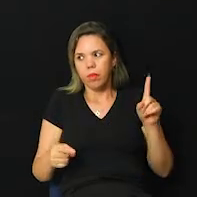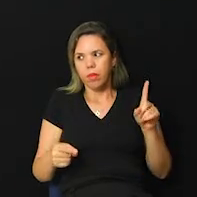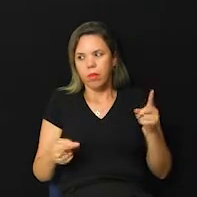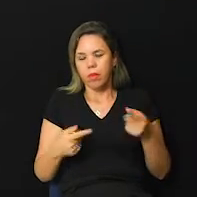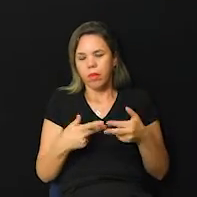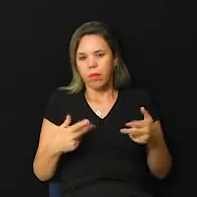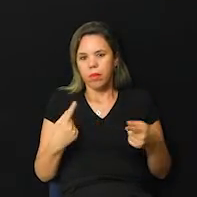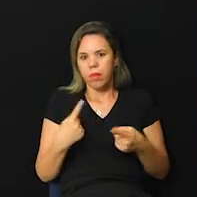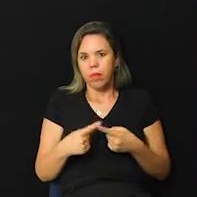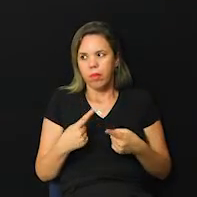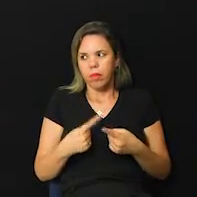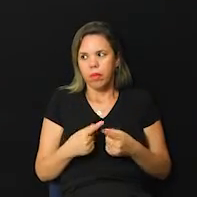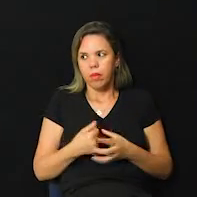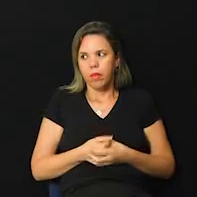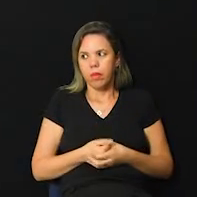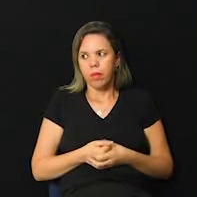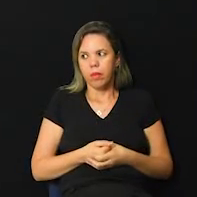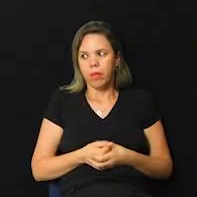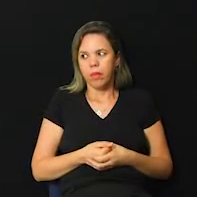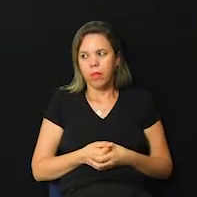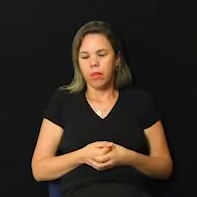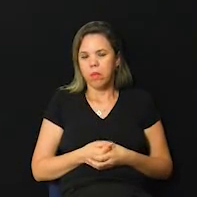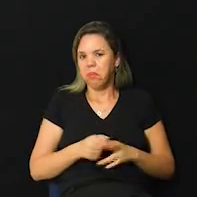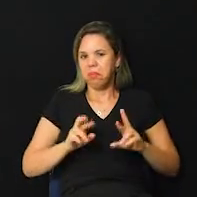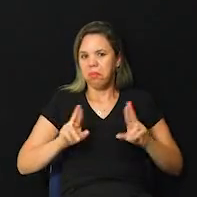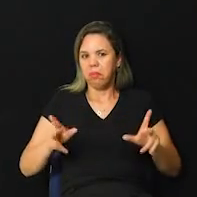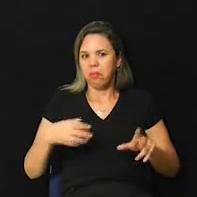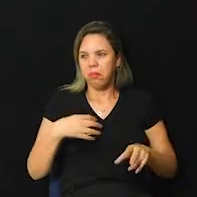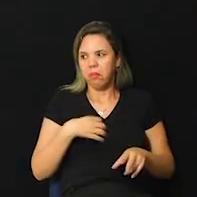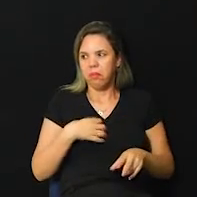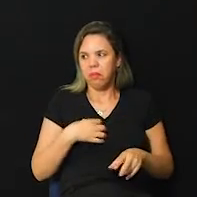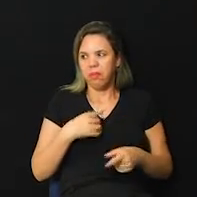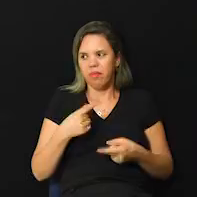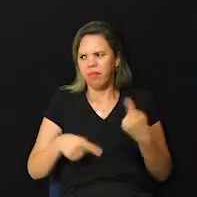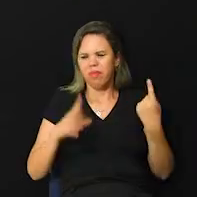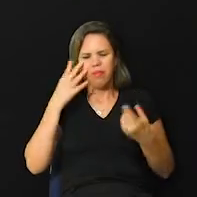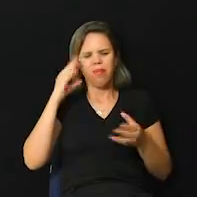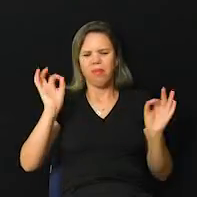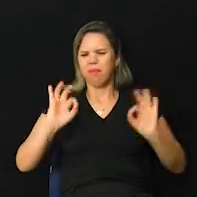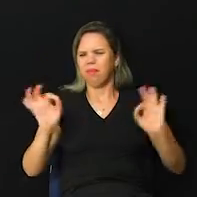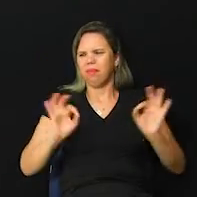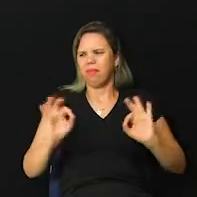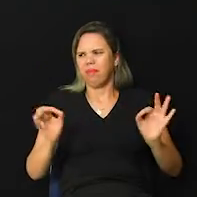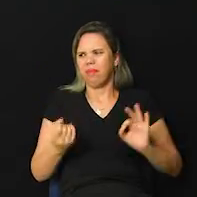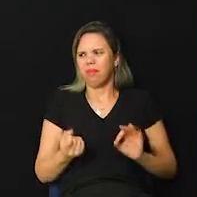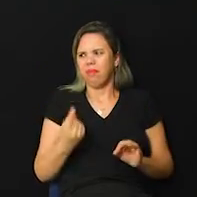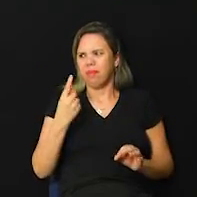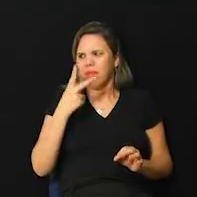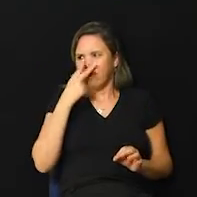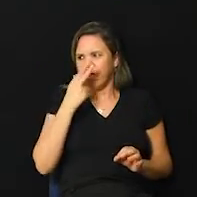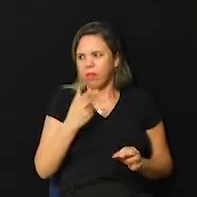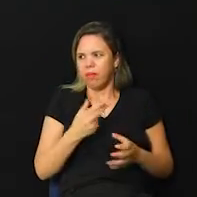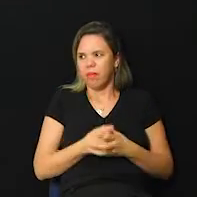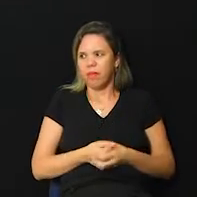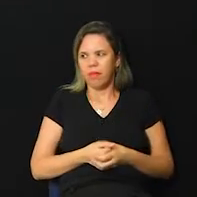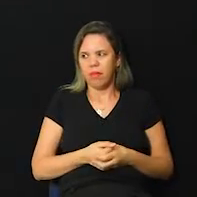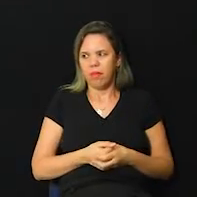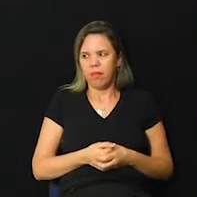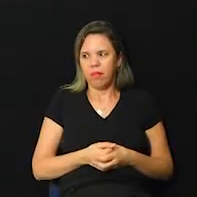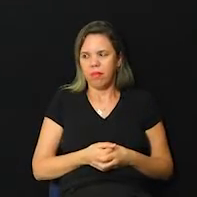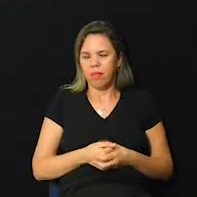na metade do negócio por quê Não entendi a nada